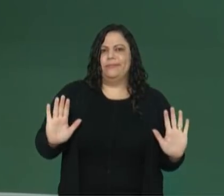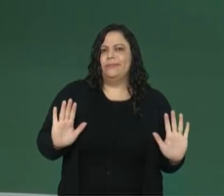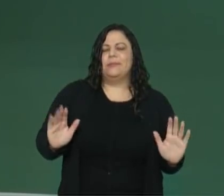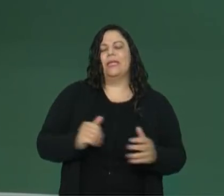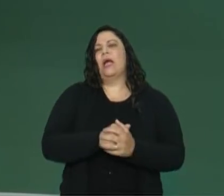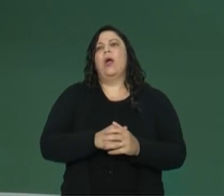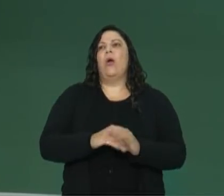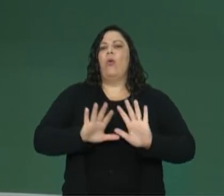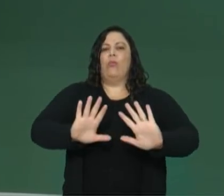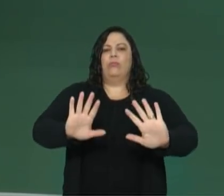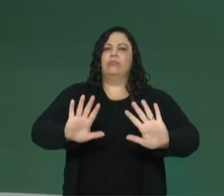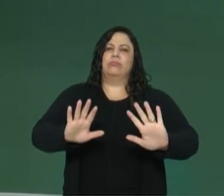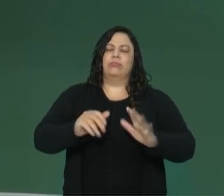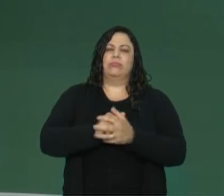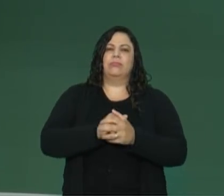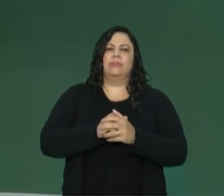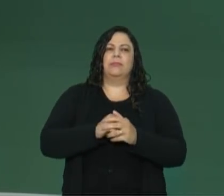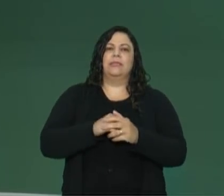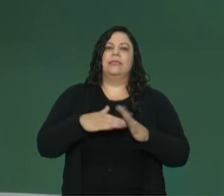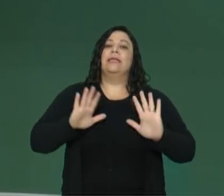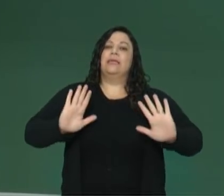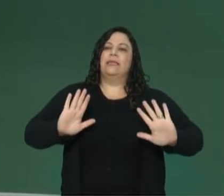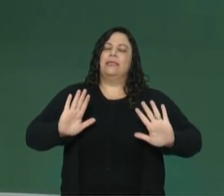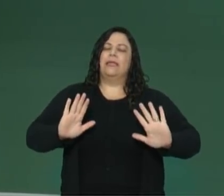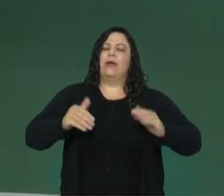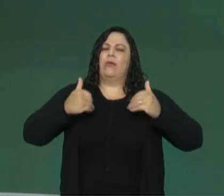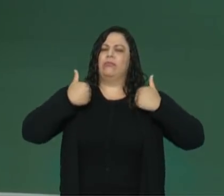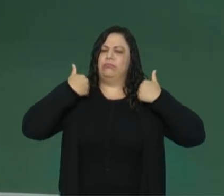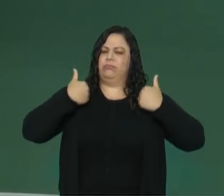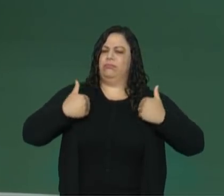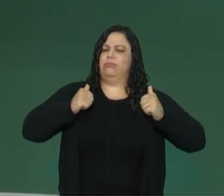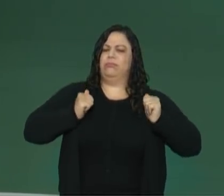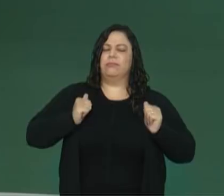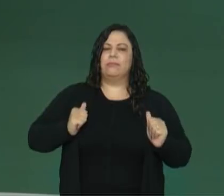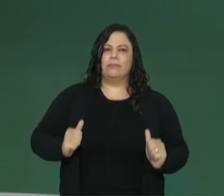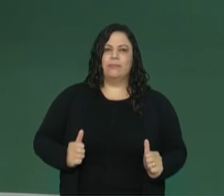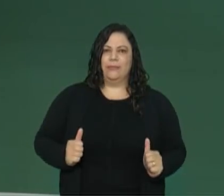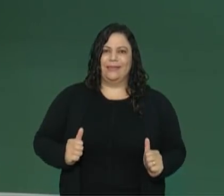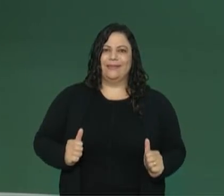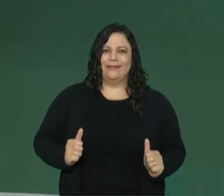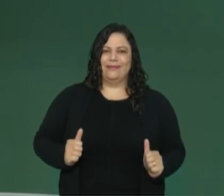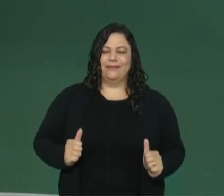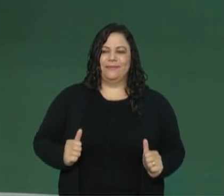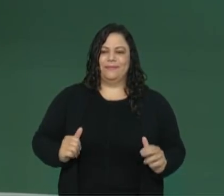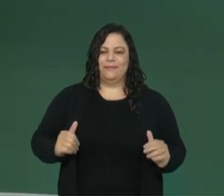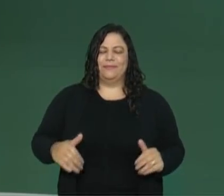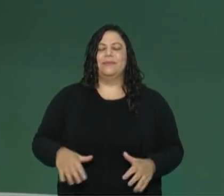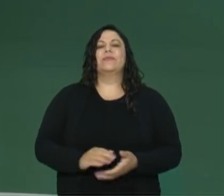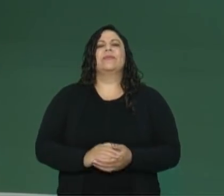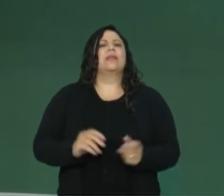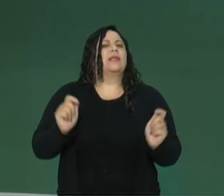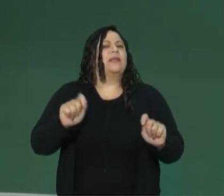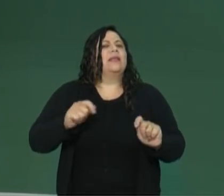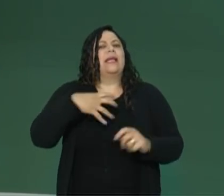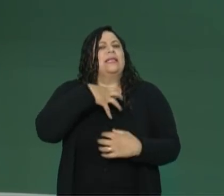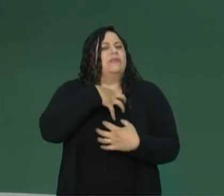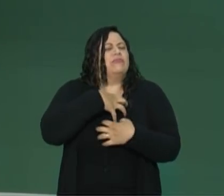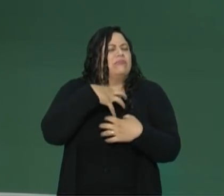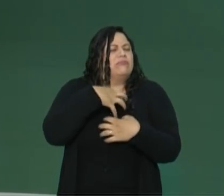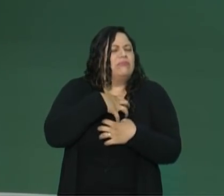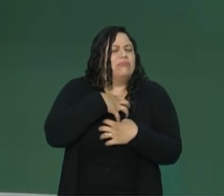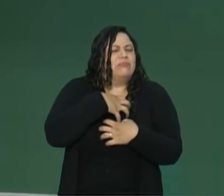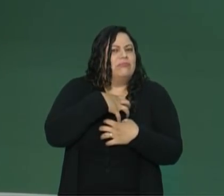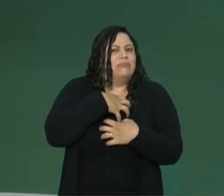de não parcialidade, de imparcialidade, né, entendendo que é uma sensação de